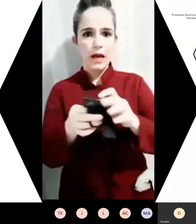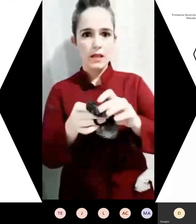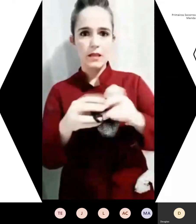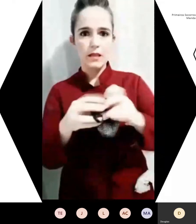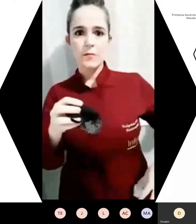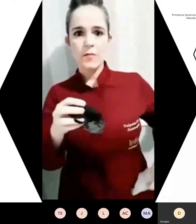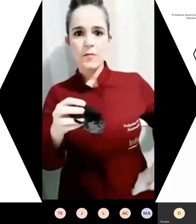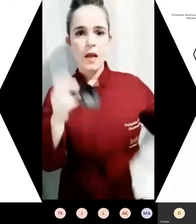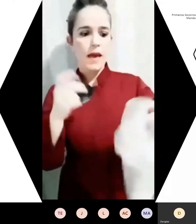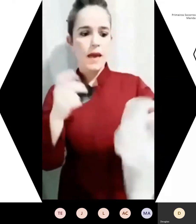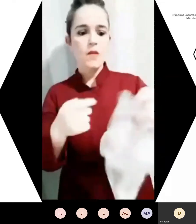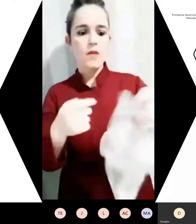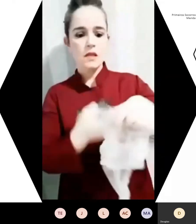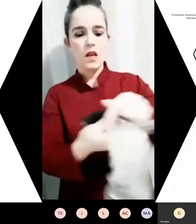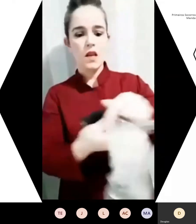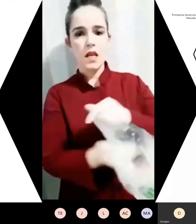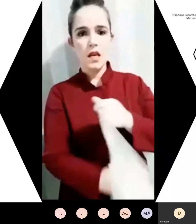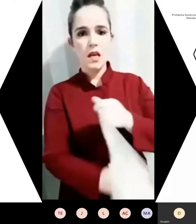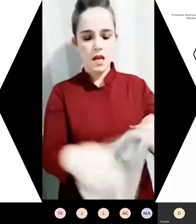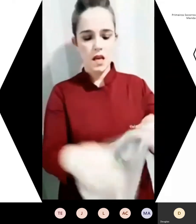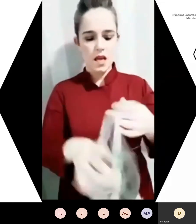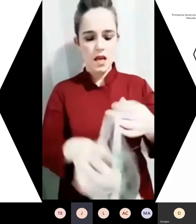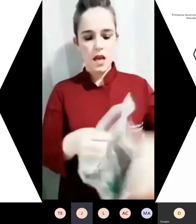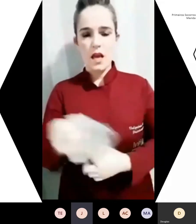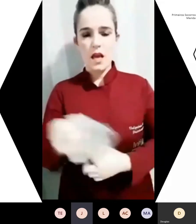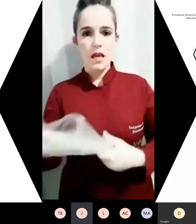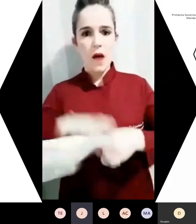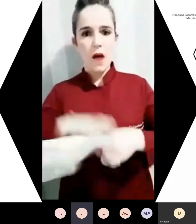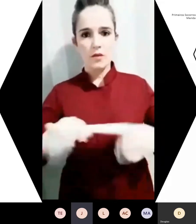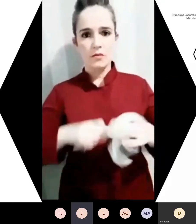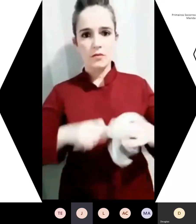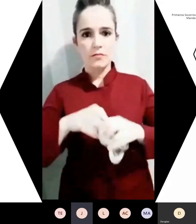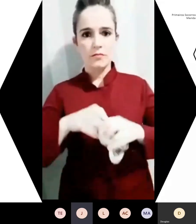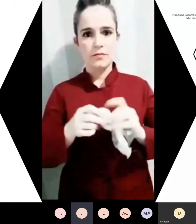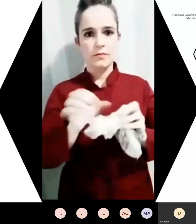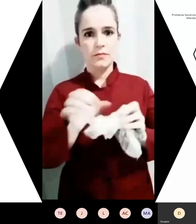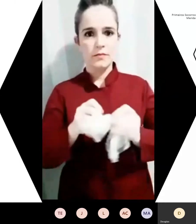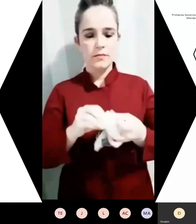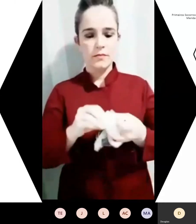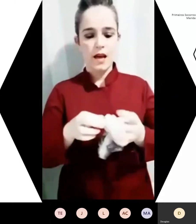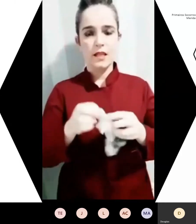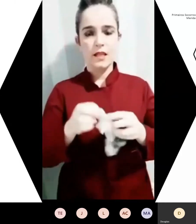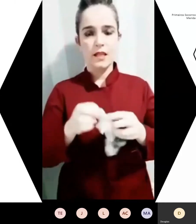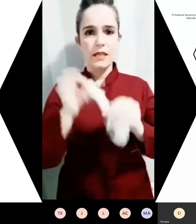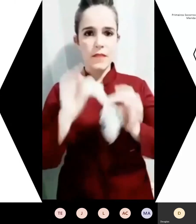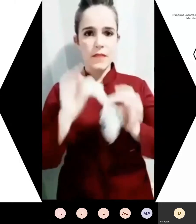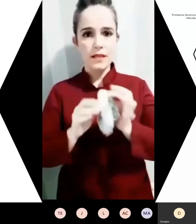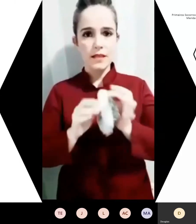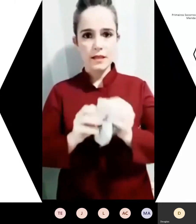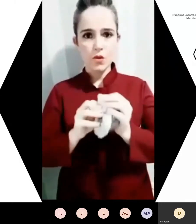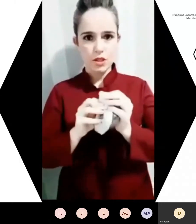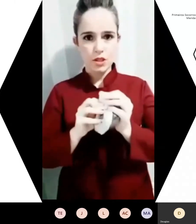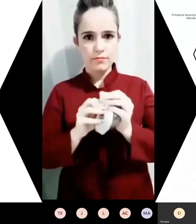junto ela, pego a sacolinha e guardo. Tá? Então essa é